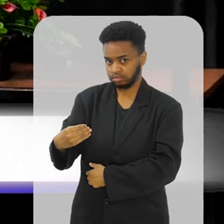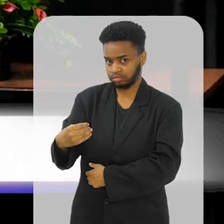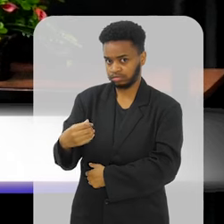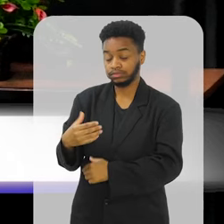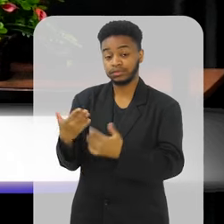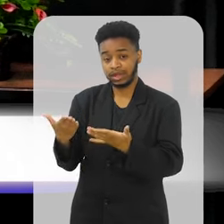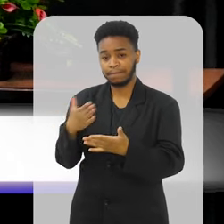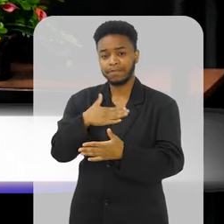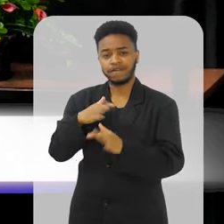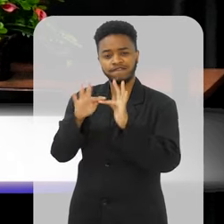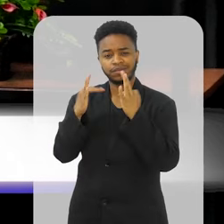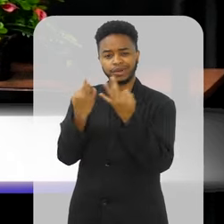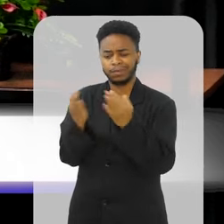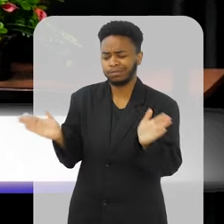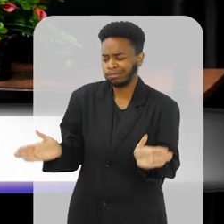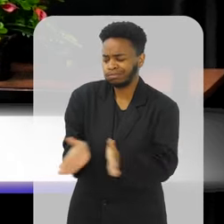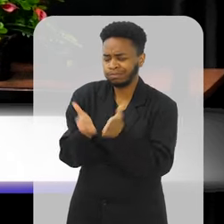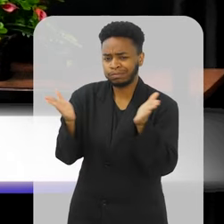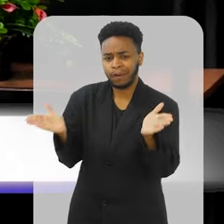palpérrimo